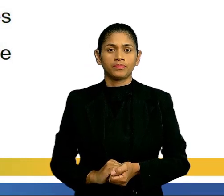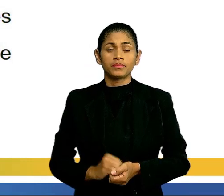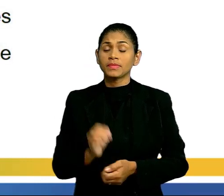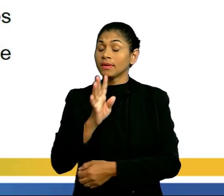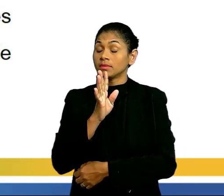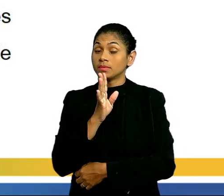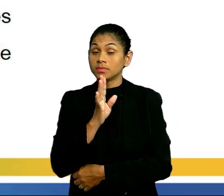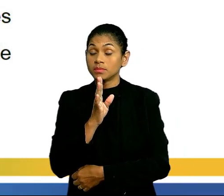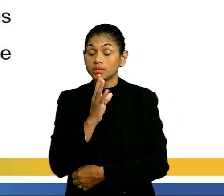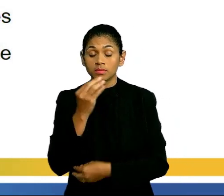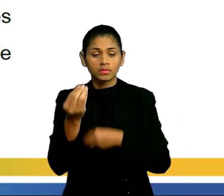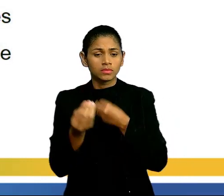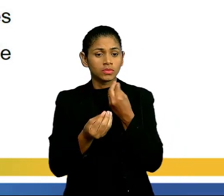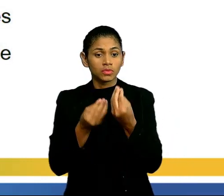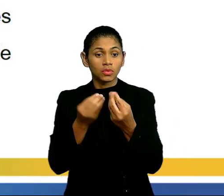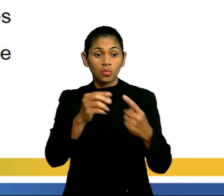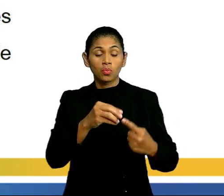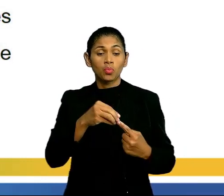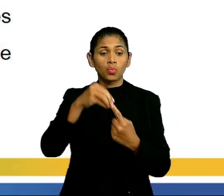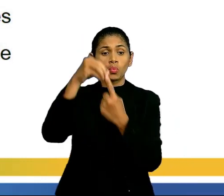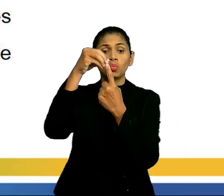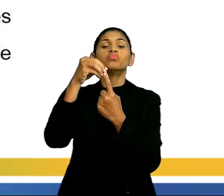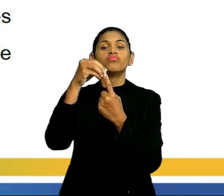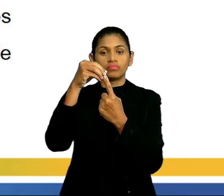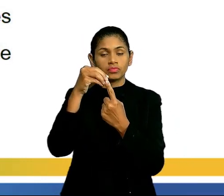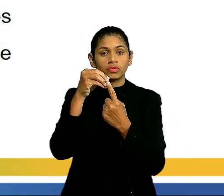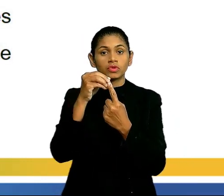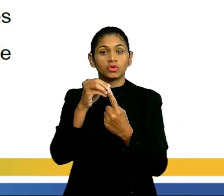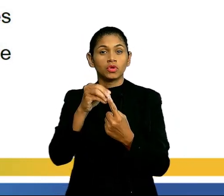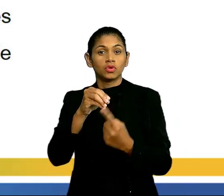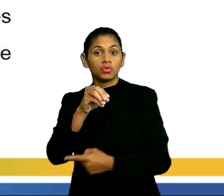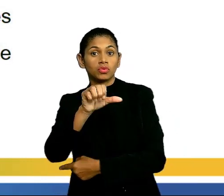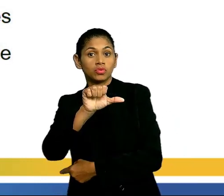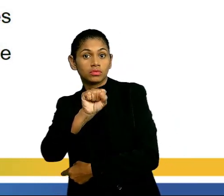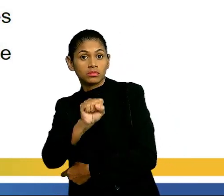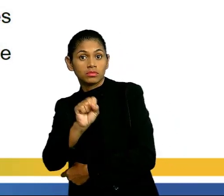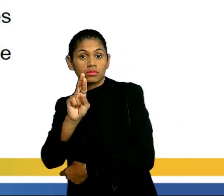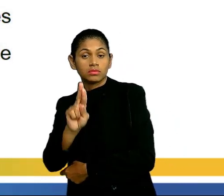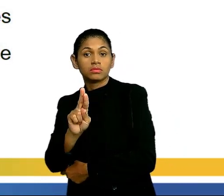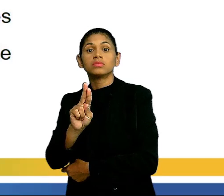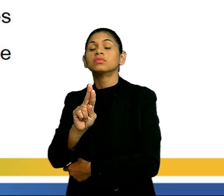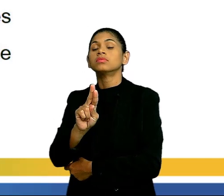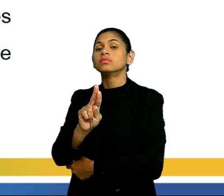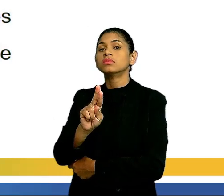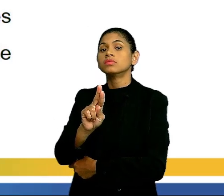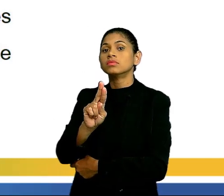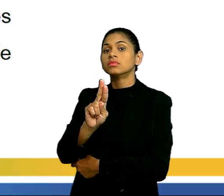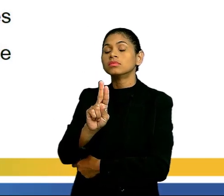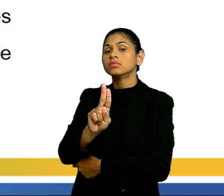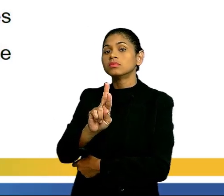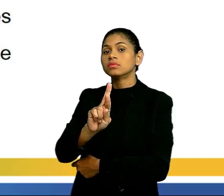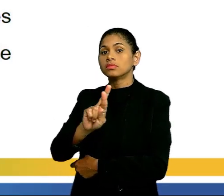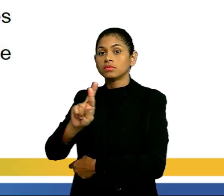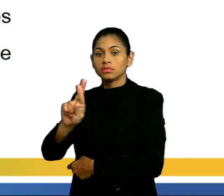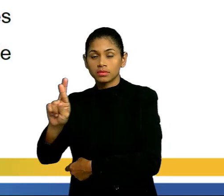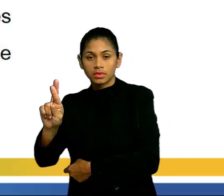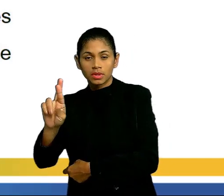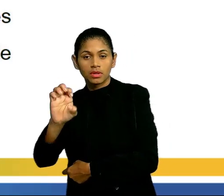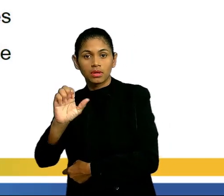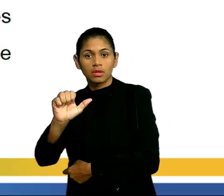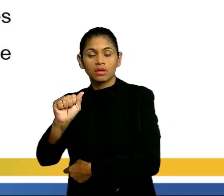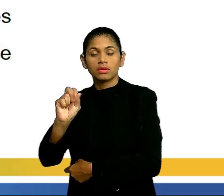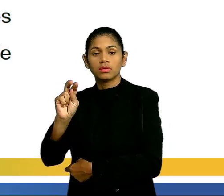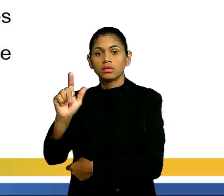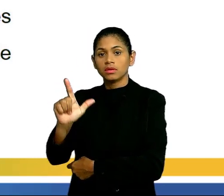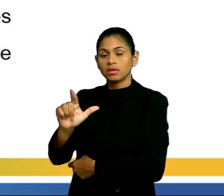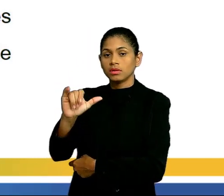Conhecido como um dos ícones do surrealismo brasileiro, que nós falaremos posteriormente, ele foi telegrafista,